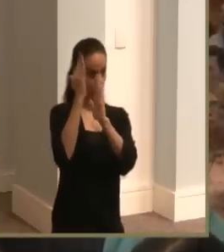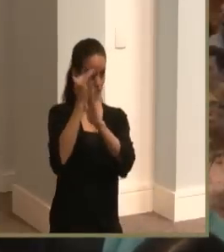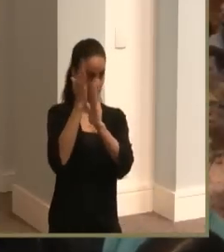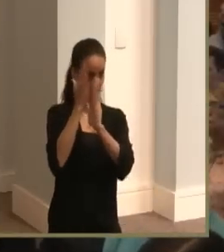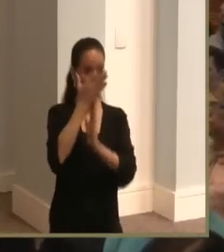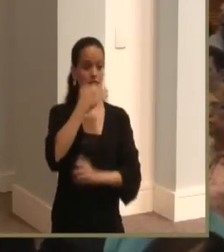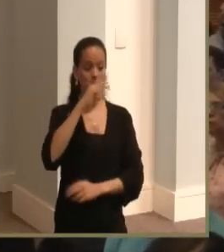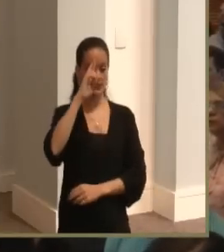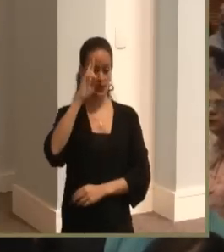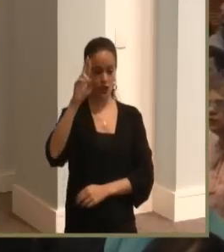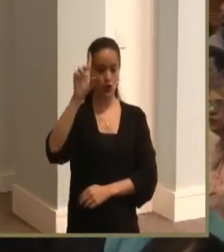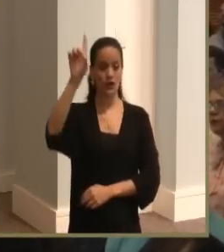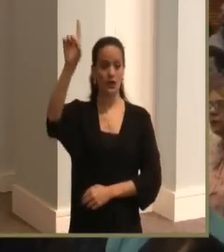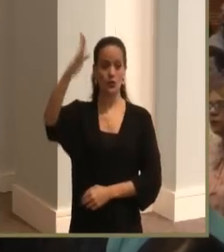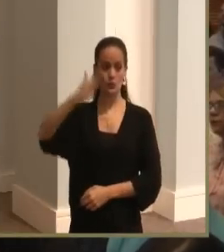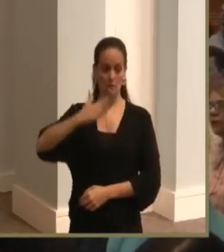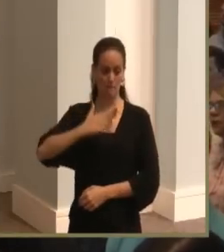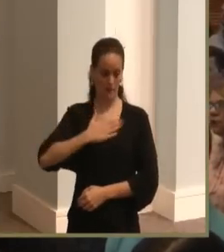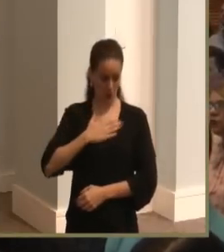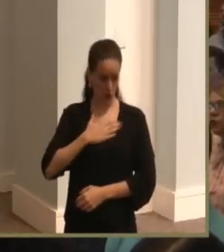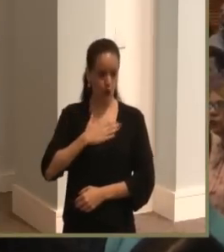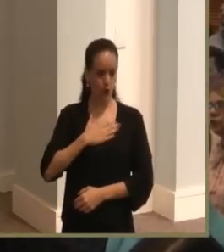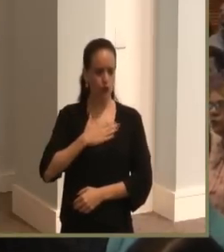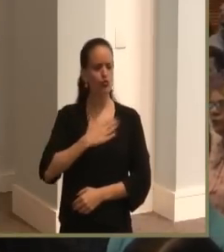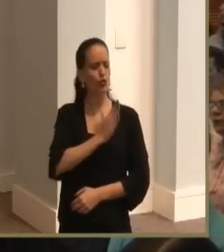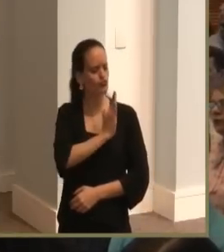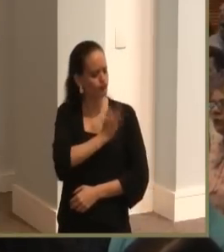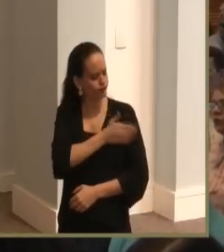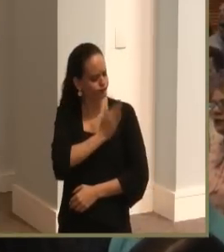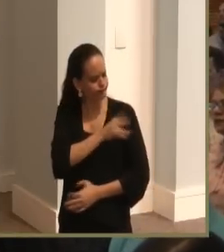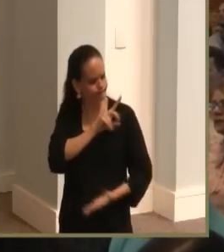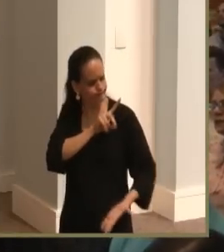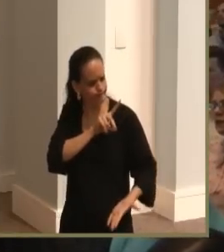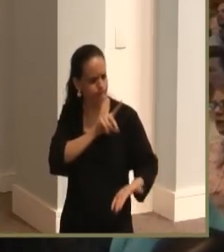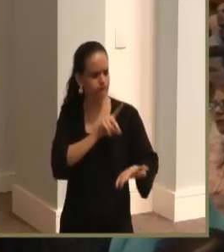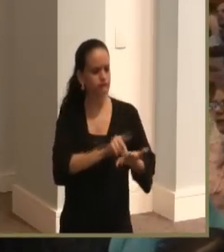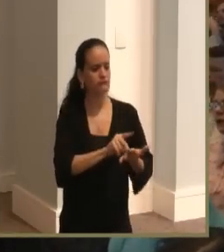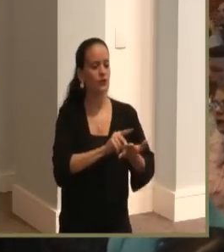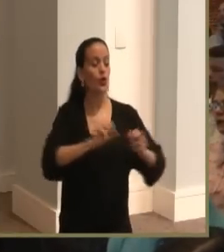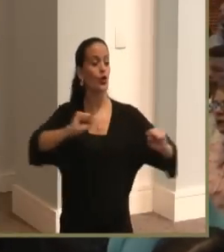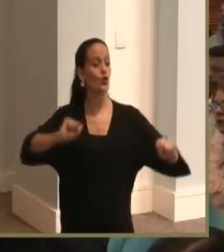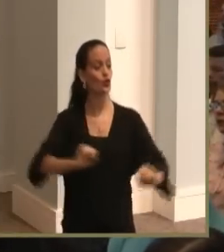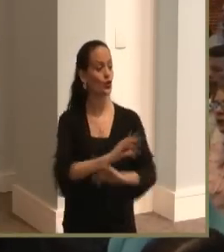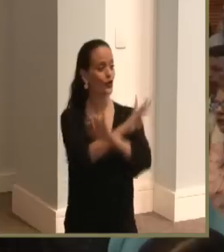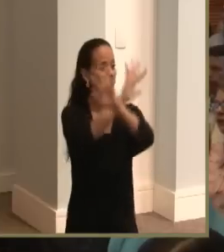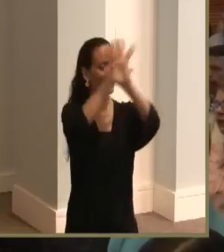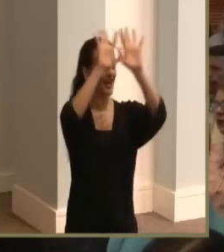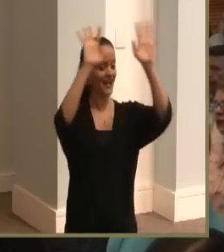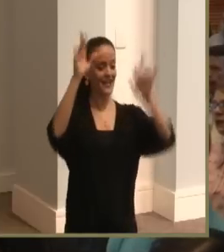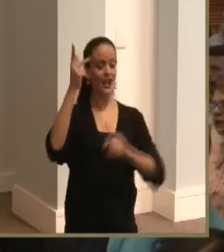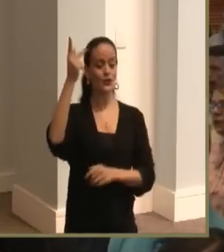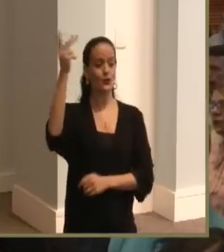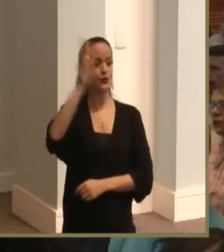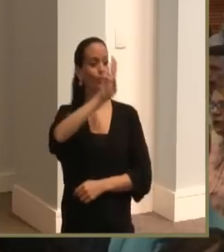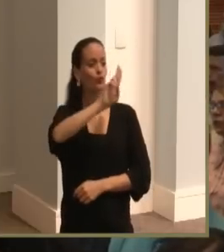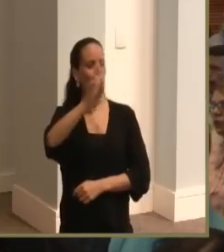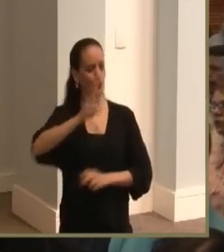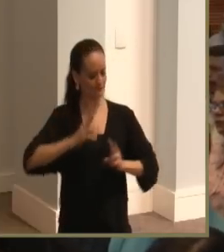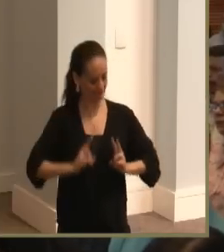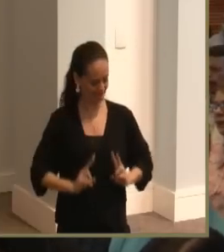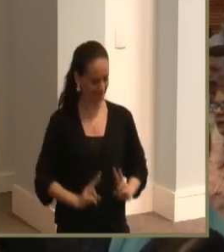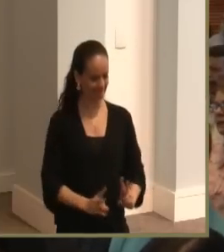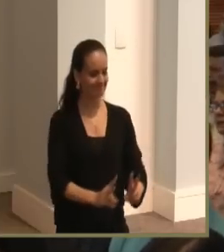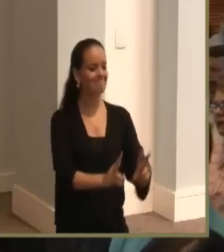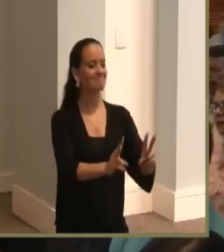Louvar-te-ei, Senhor Deus meu, de todo o meu coração, e glorificarei o teu